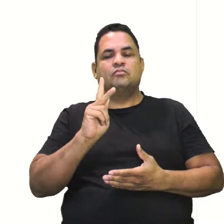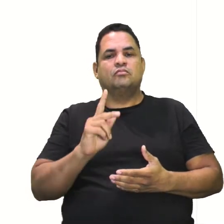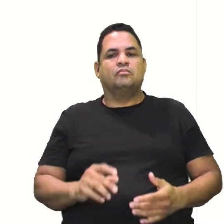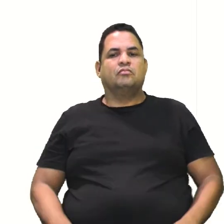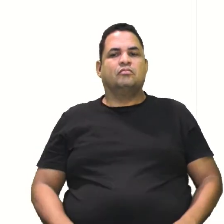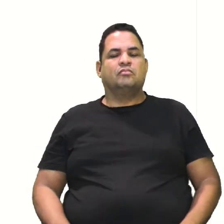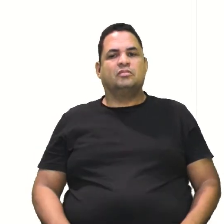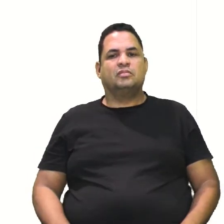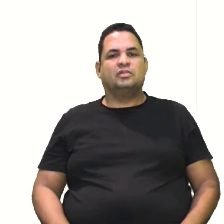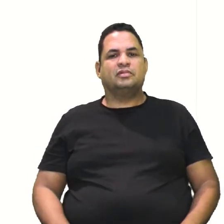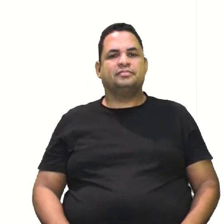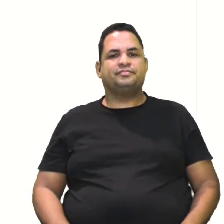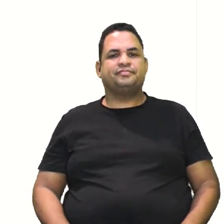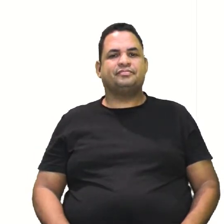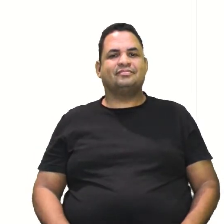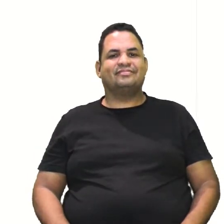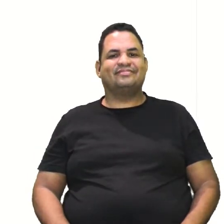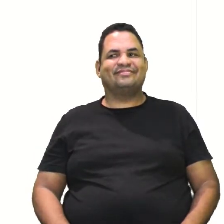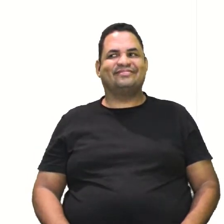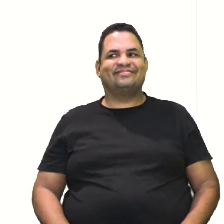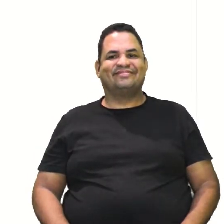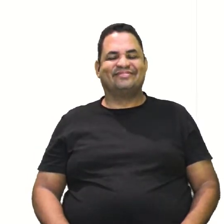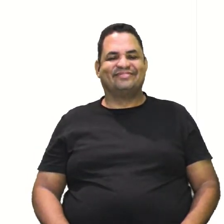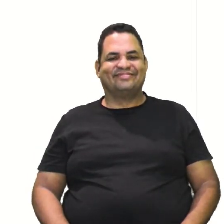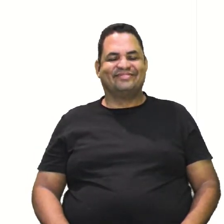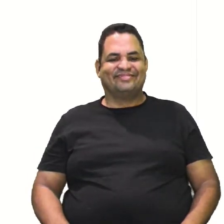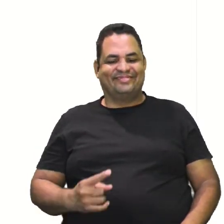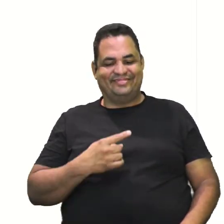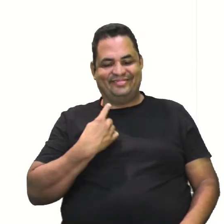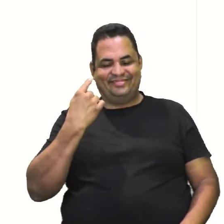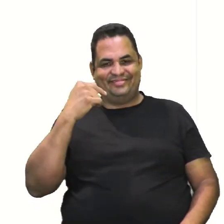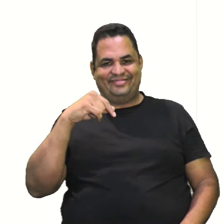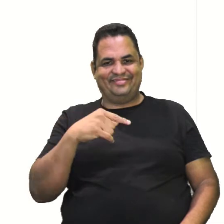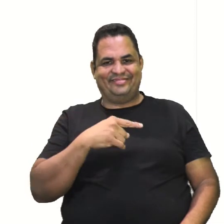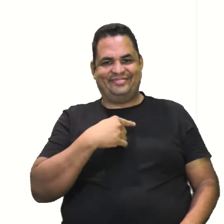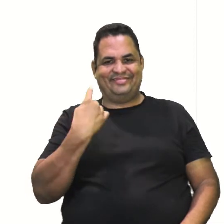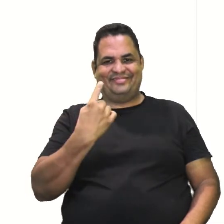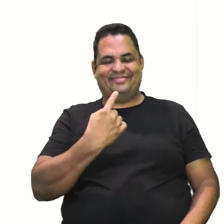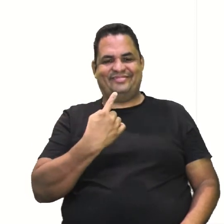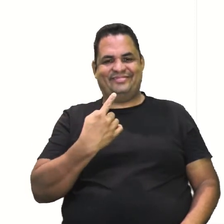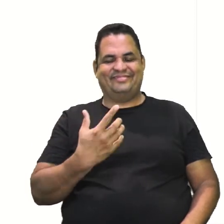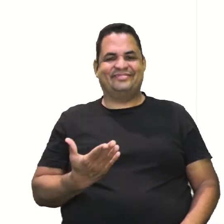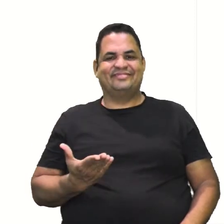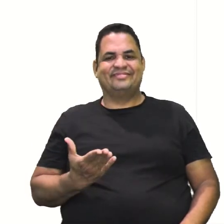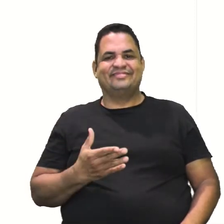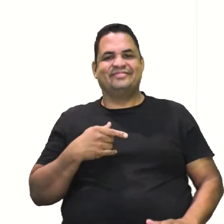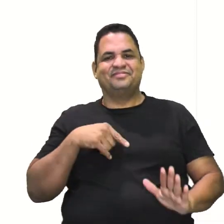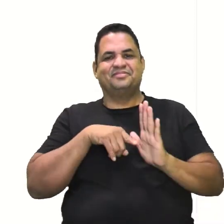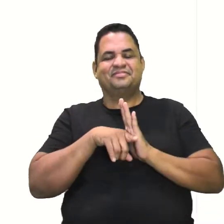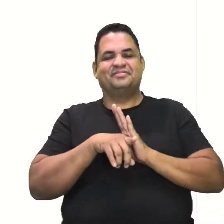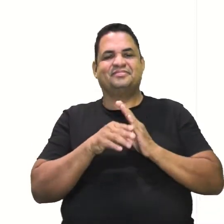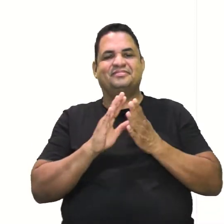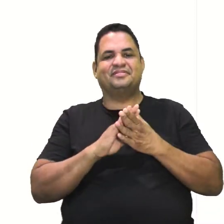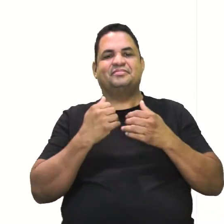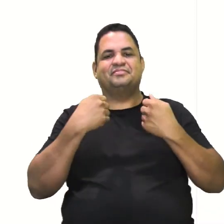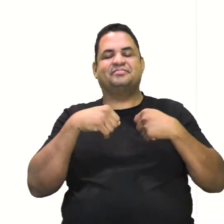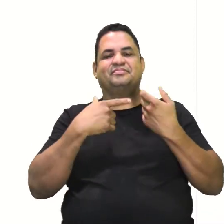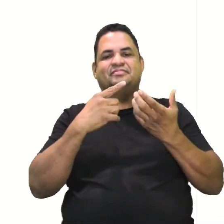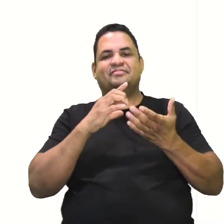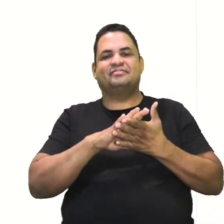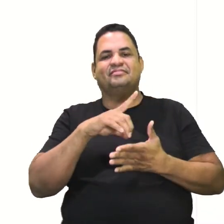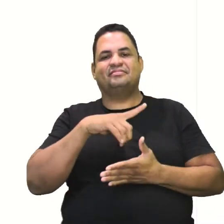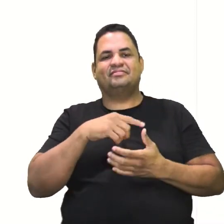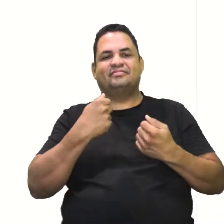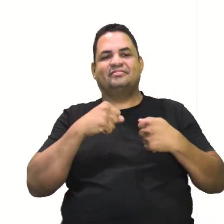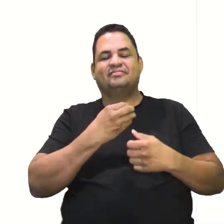K? Cá para nós, cá para nós, lá vem ele, né, sendo cogitada a hipótese de